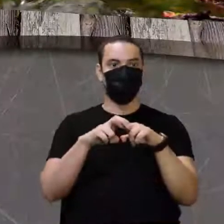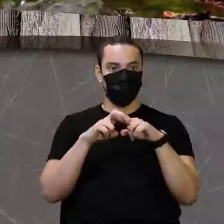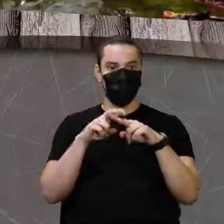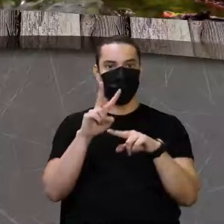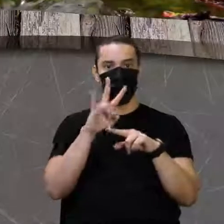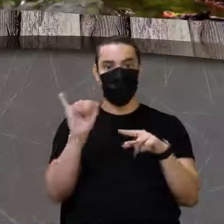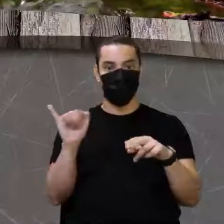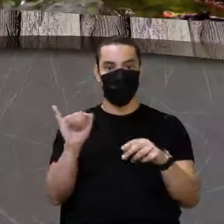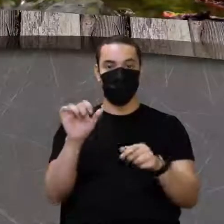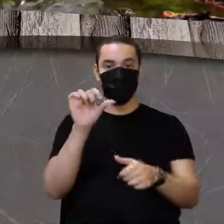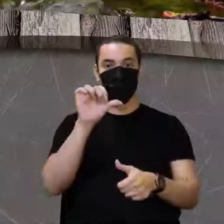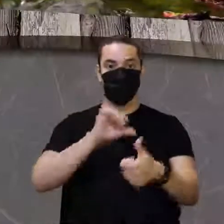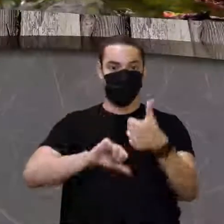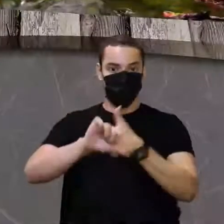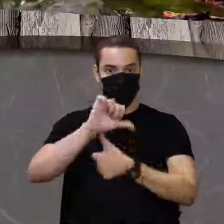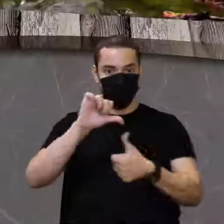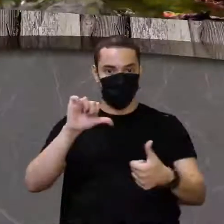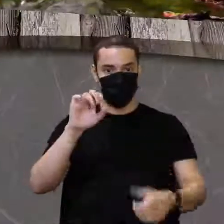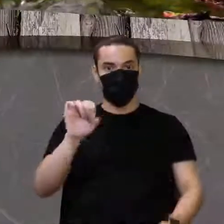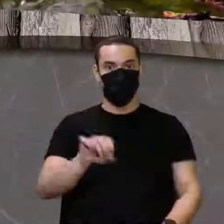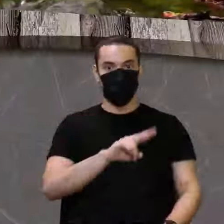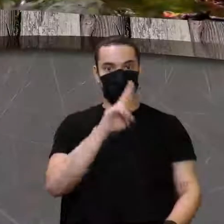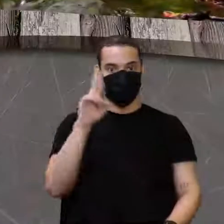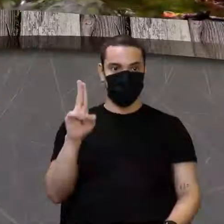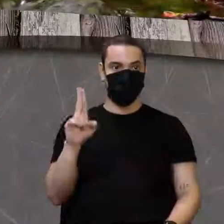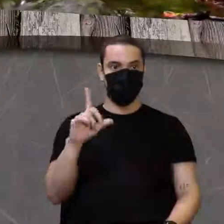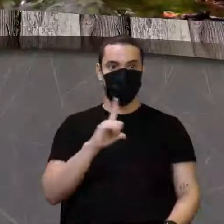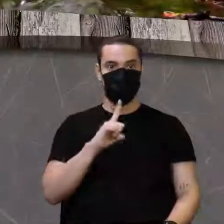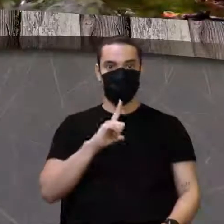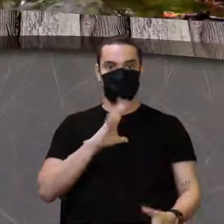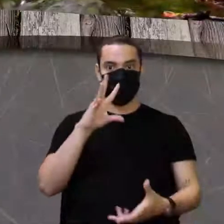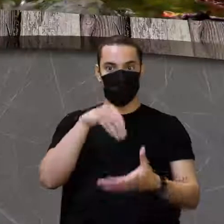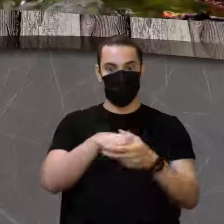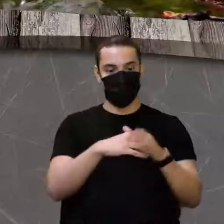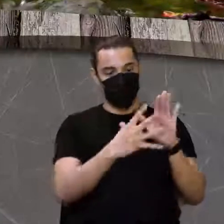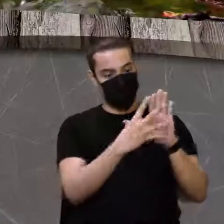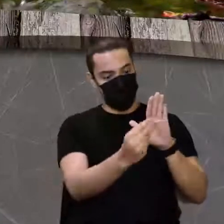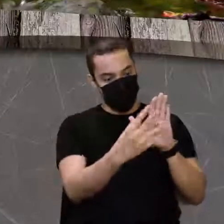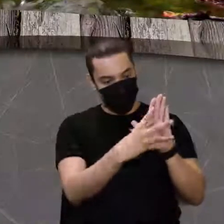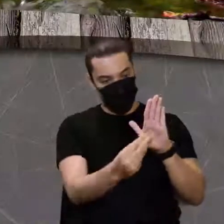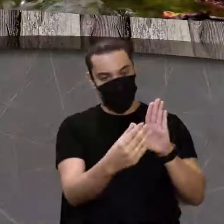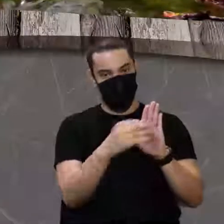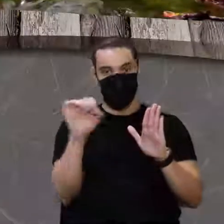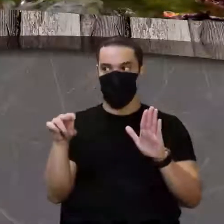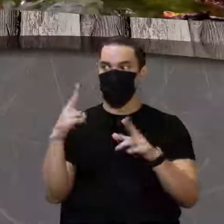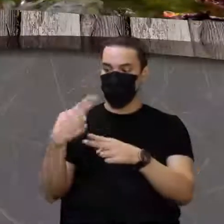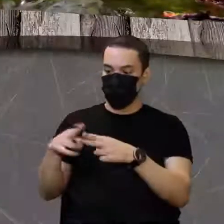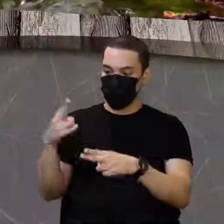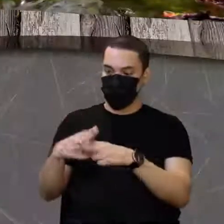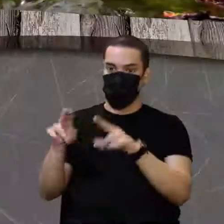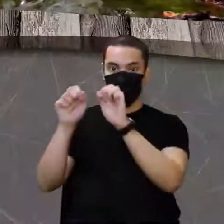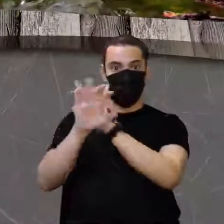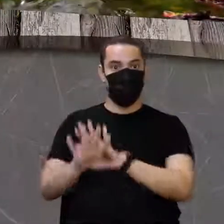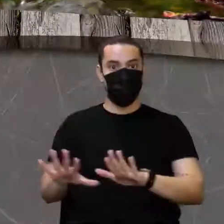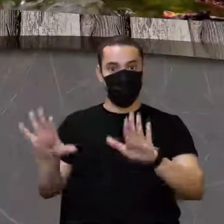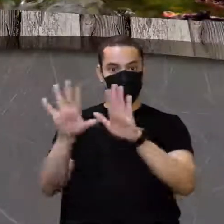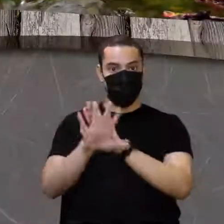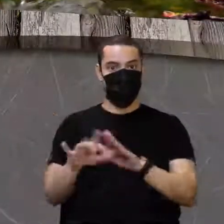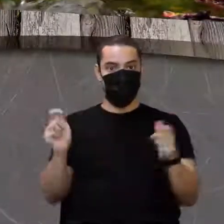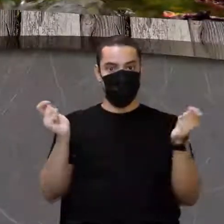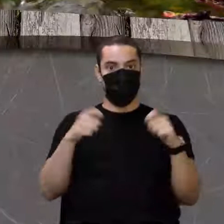se camuflarem ou se tornarem mímicos do ambiente onde eles estão inseridos, eles vão